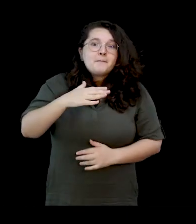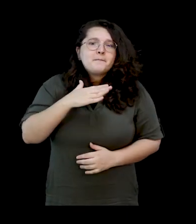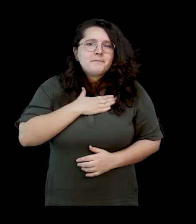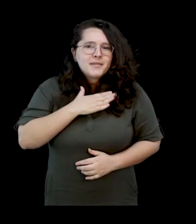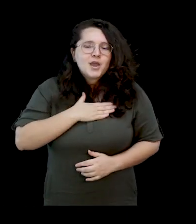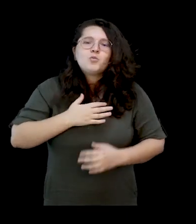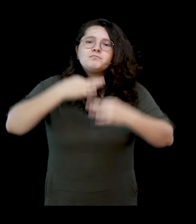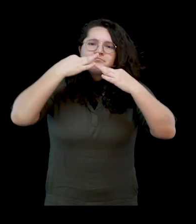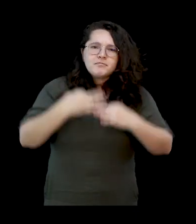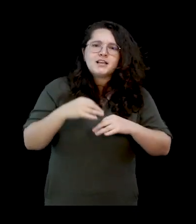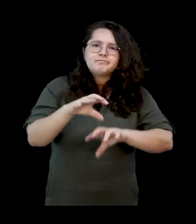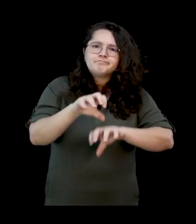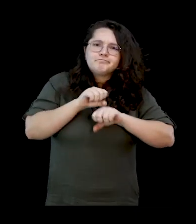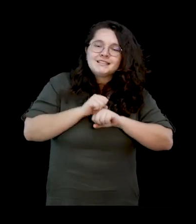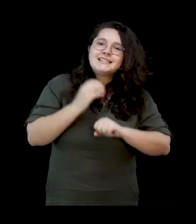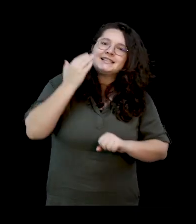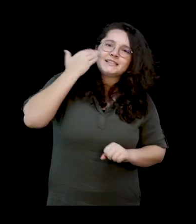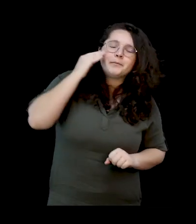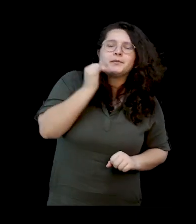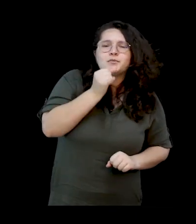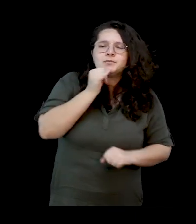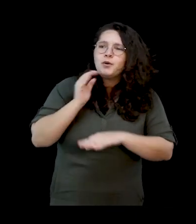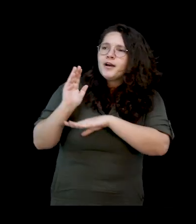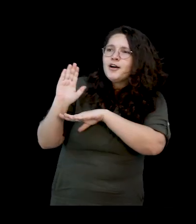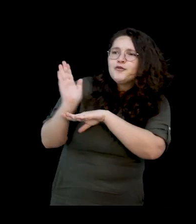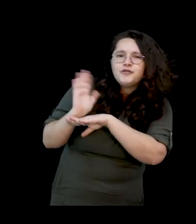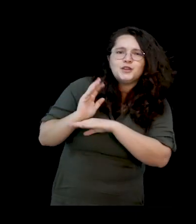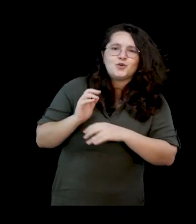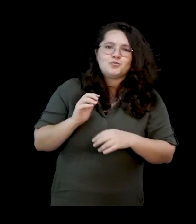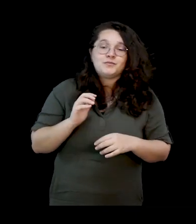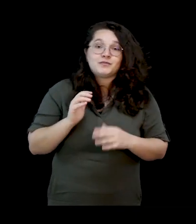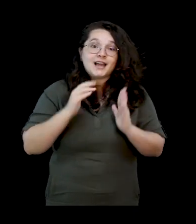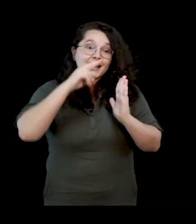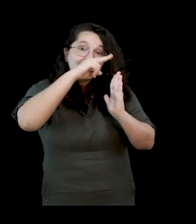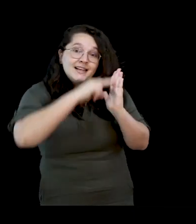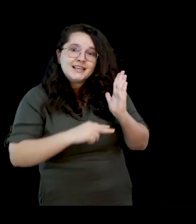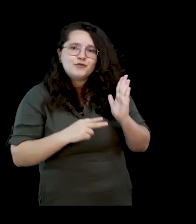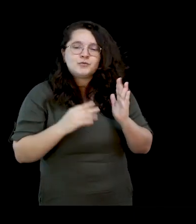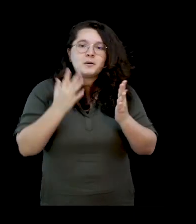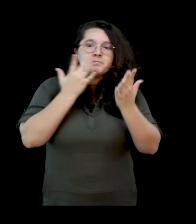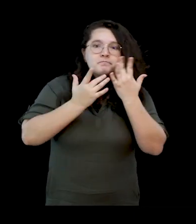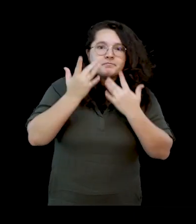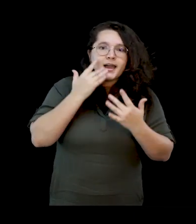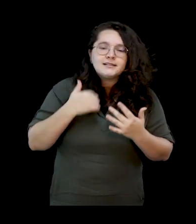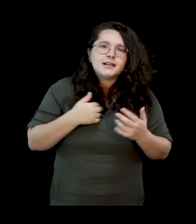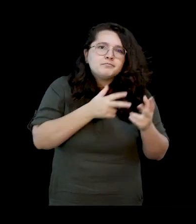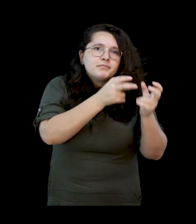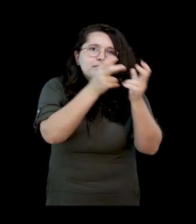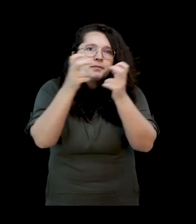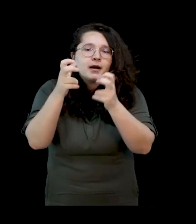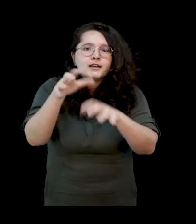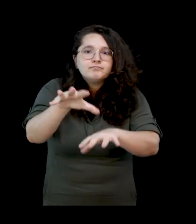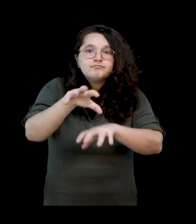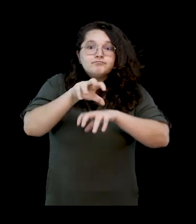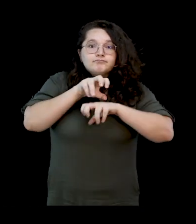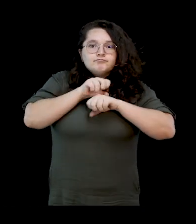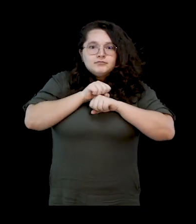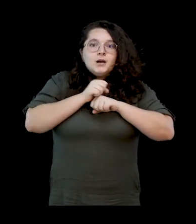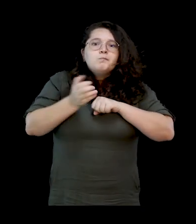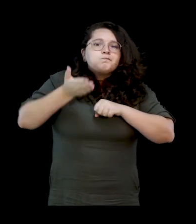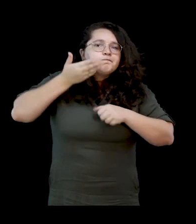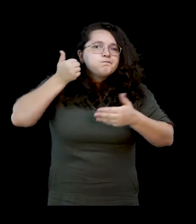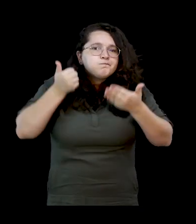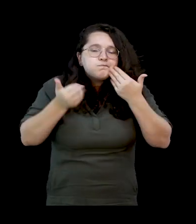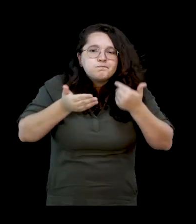fato, daquilo que é o conteúdo de um filme, de um livro, de uma peça de teatro, e, em seguida, ela tem de ser capaz de colocar